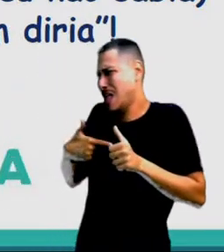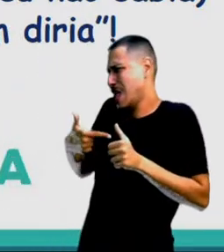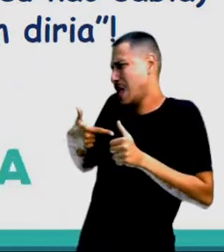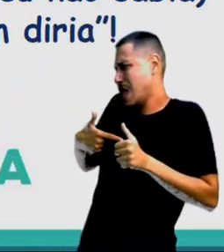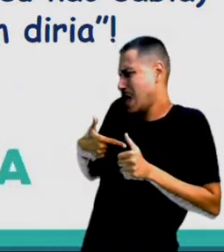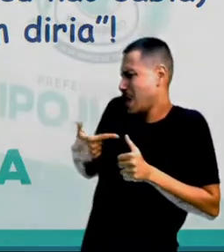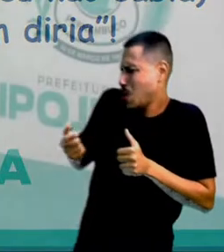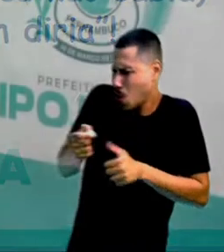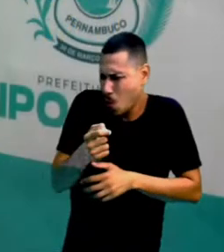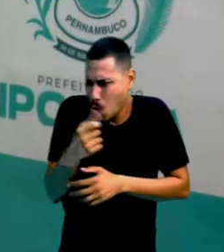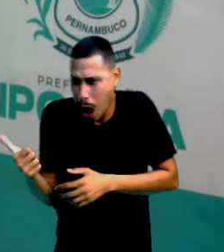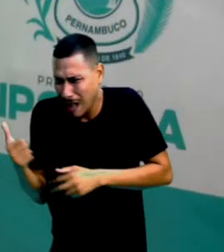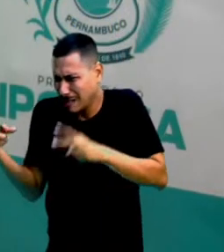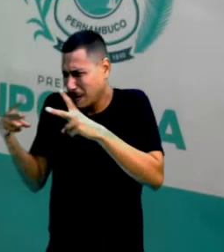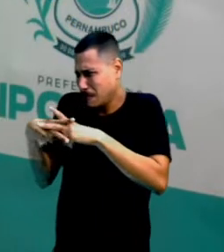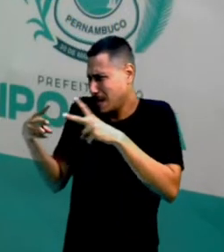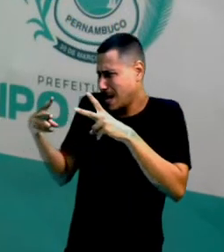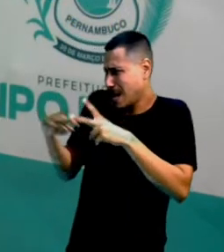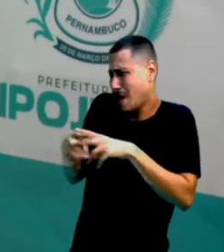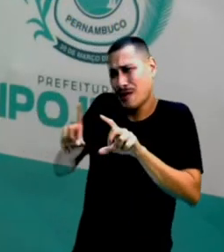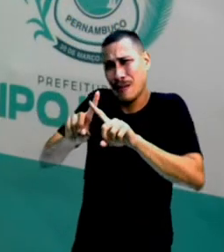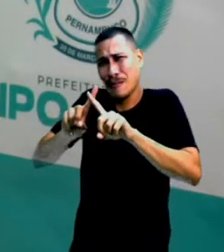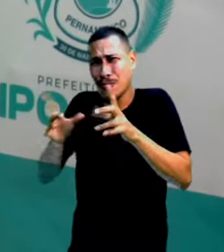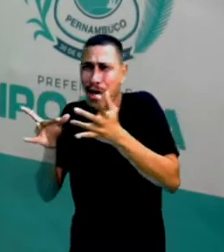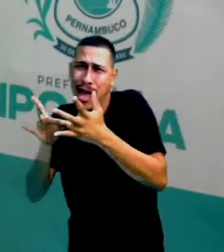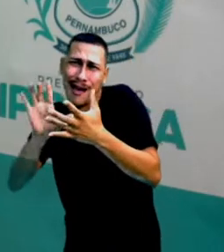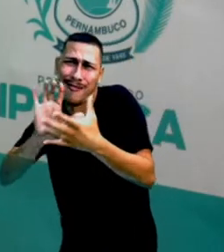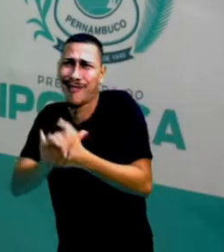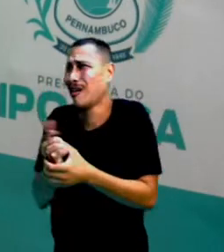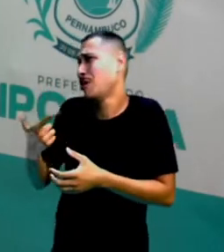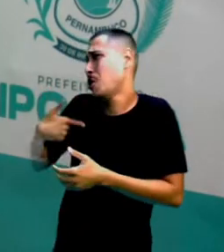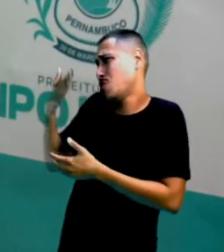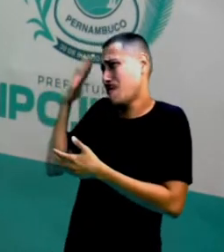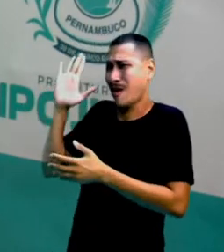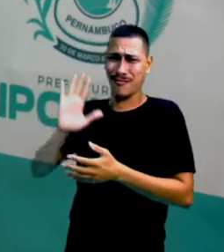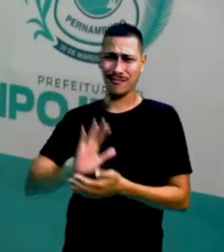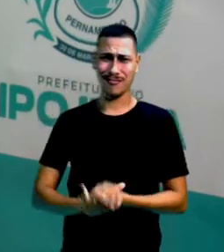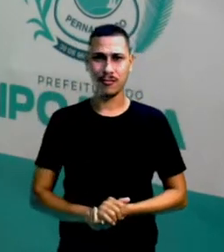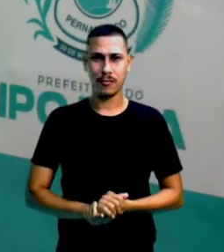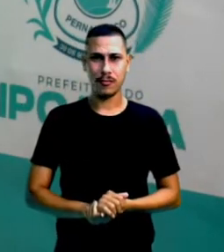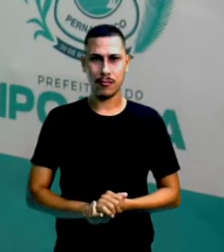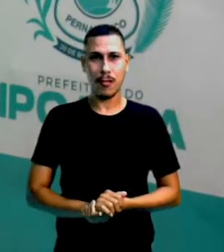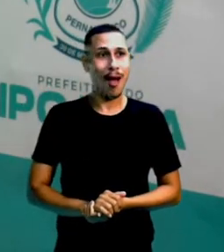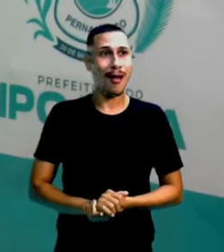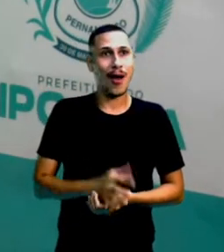Numa Fria Ana Maria minha dona não sabia mas quem diria Santana